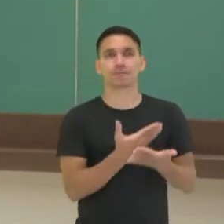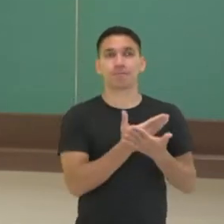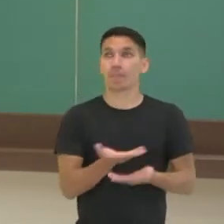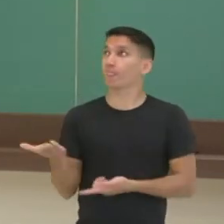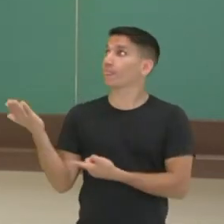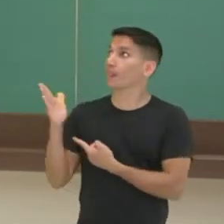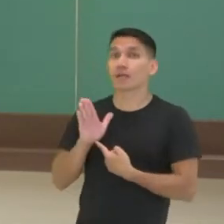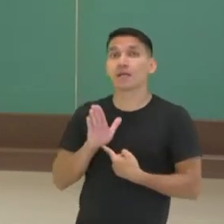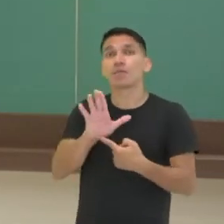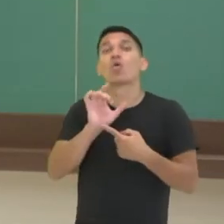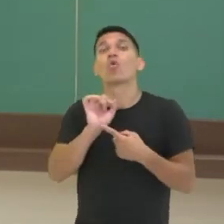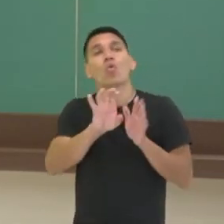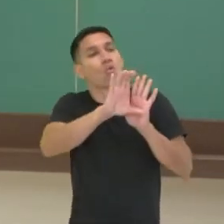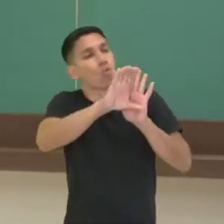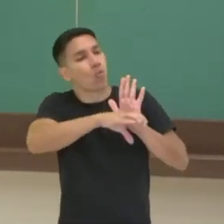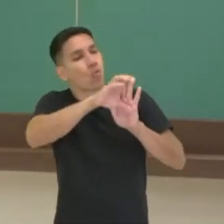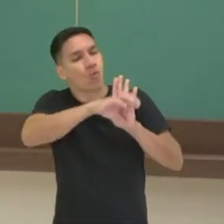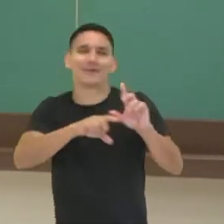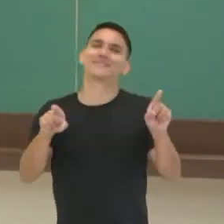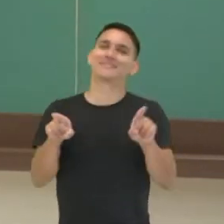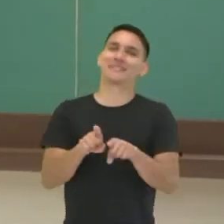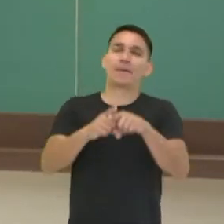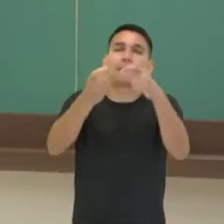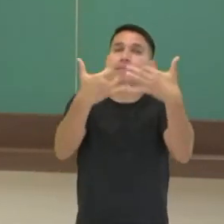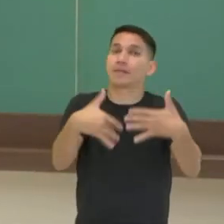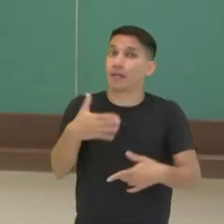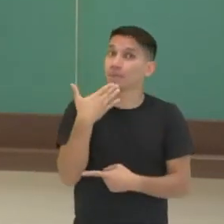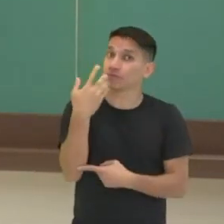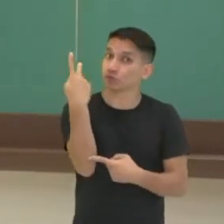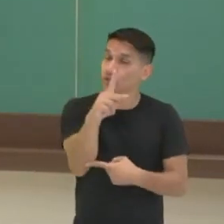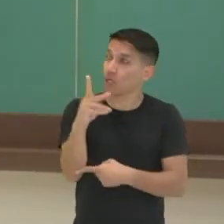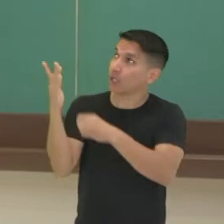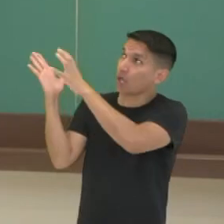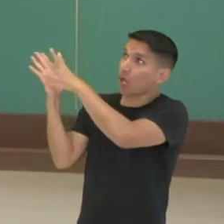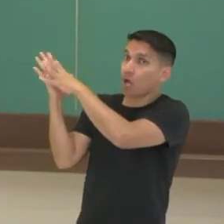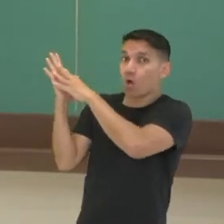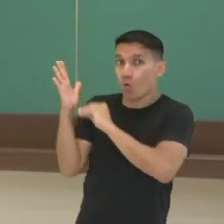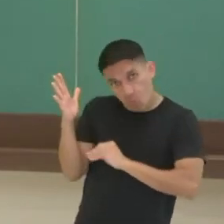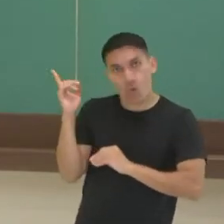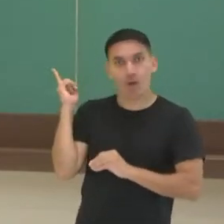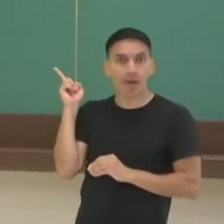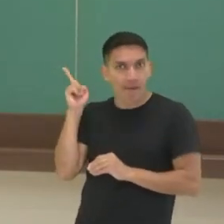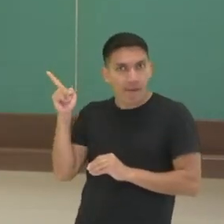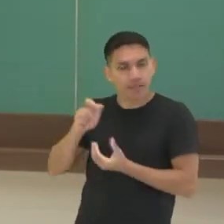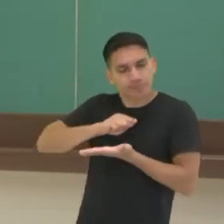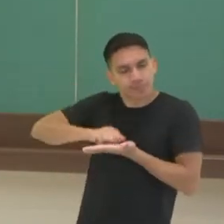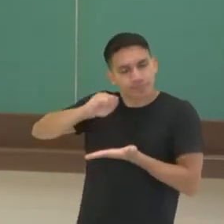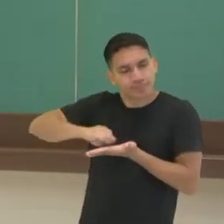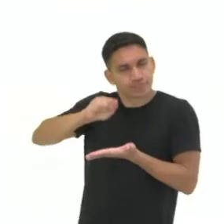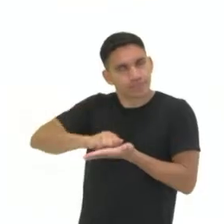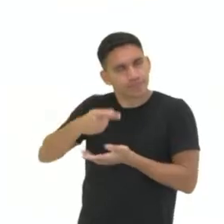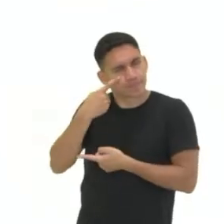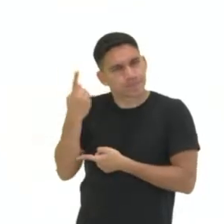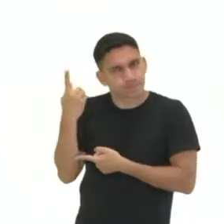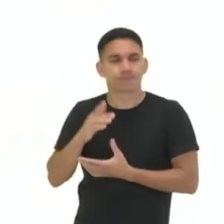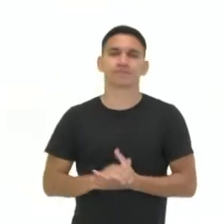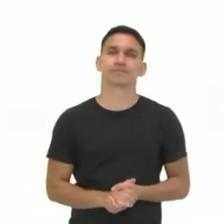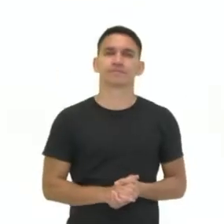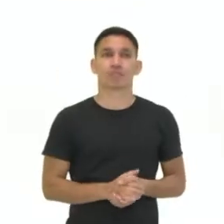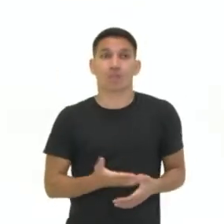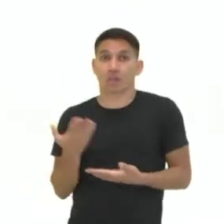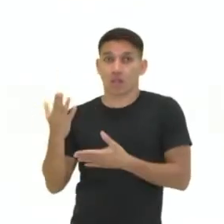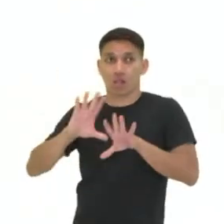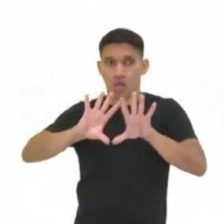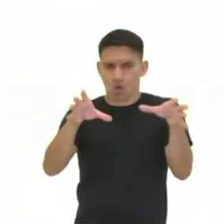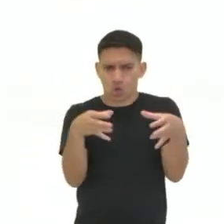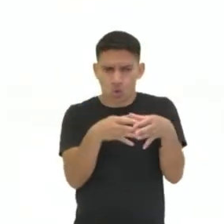tenho a definição e também vou querer que vocês anotem essa definição aí no seu caderno. Então, olhe lá, esse